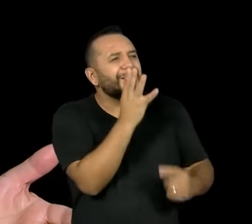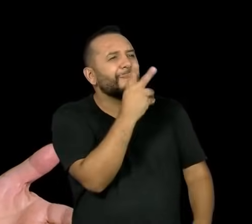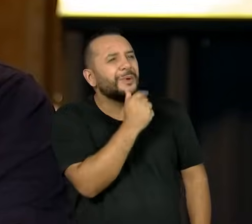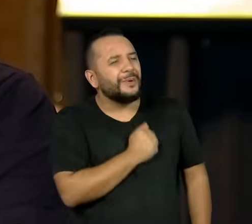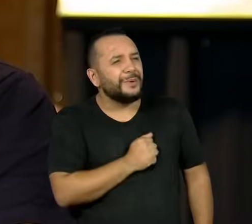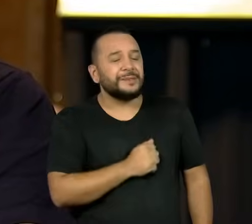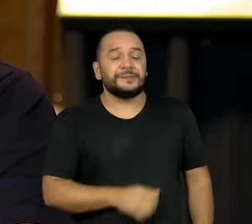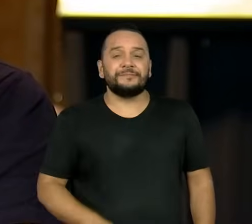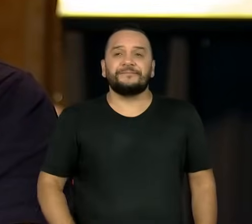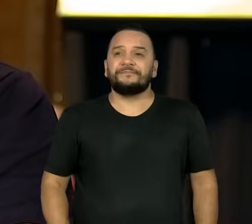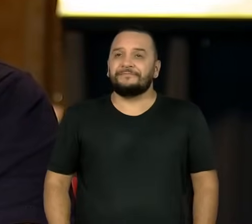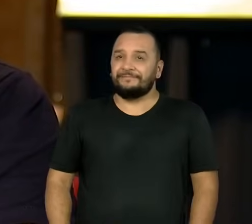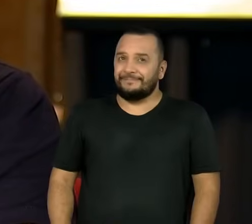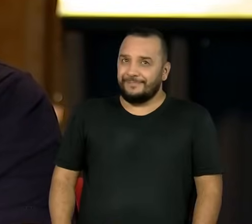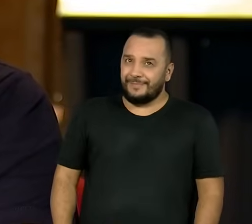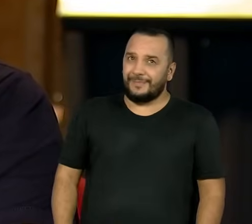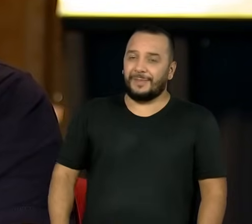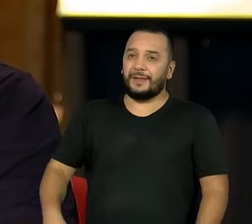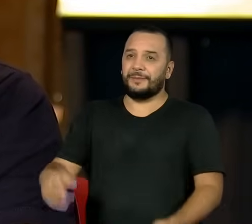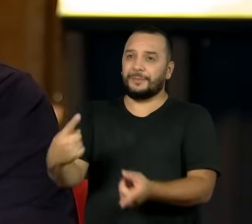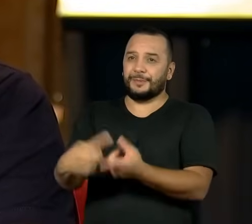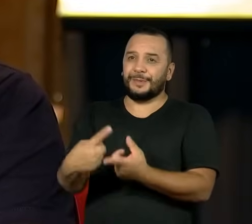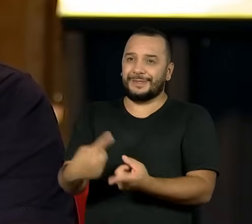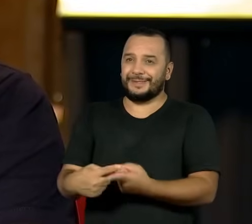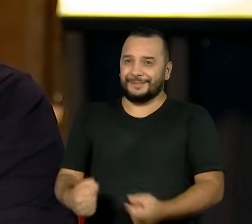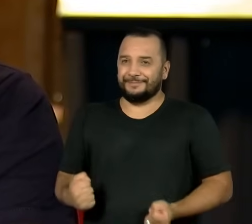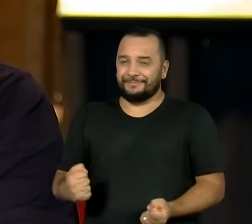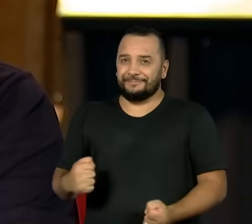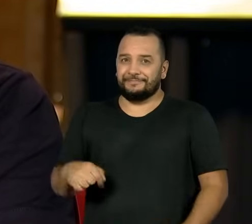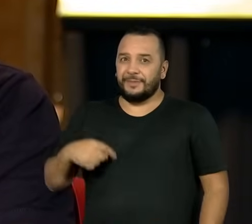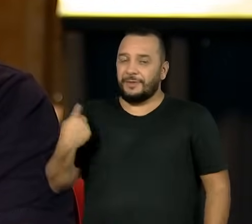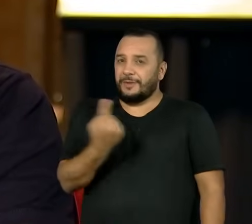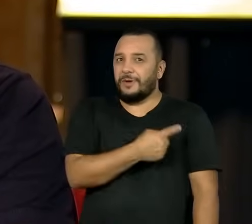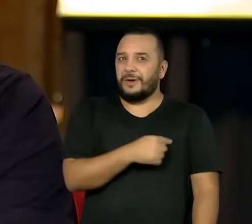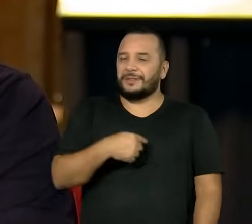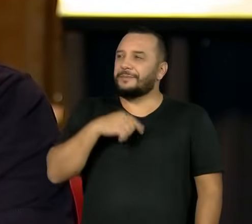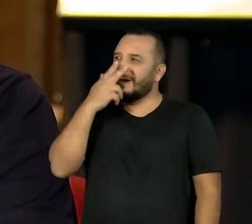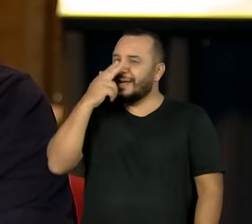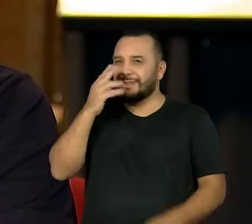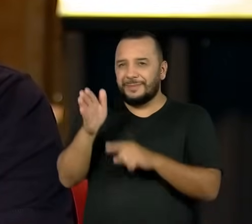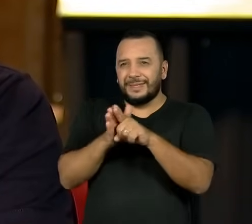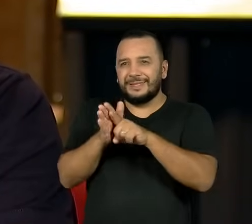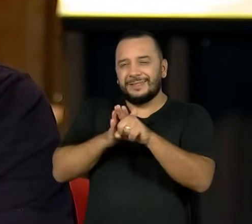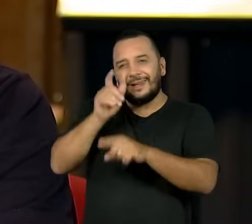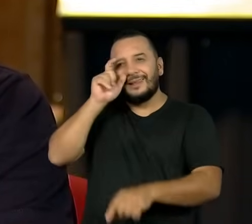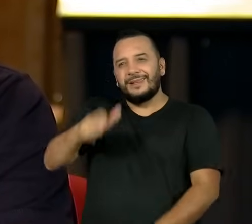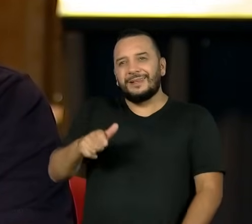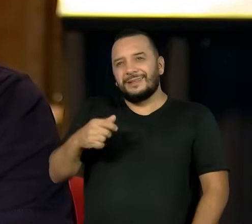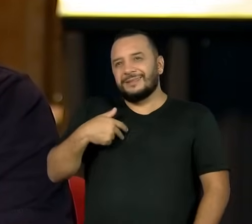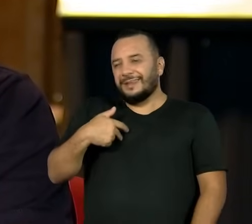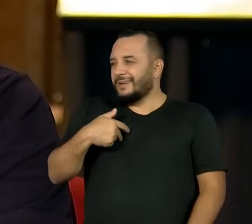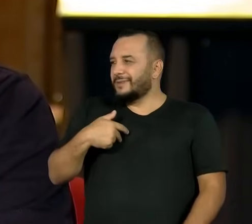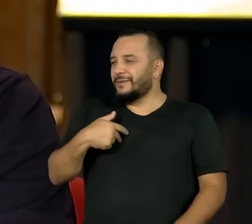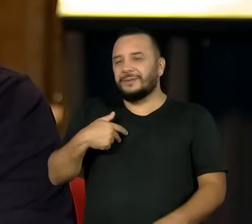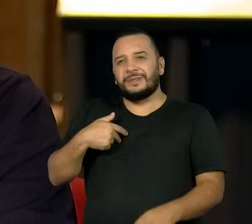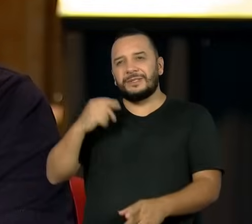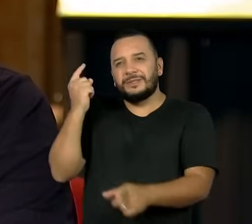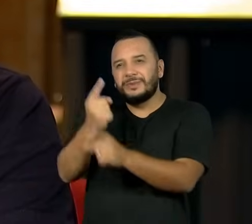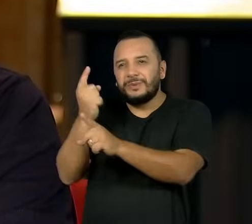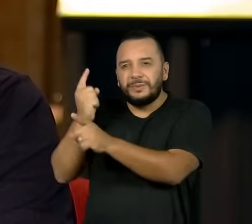tanto? Eu acho que porque a gente também não está tão interessado em descobrir algumas plantas e